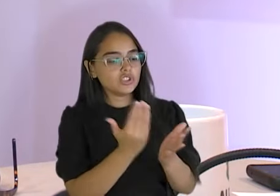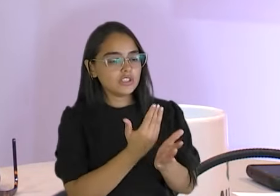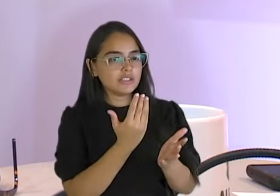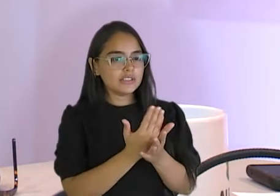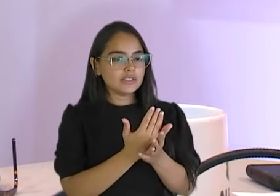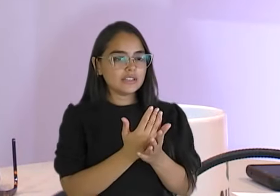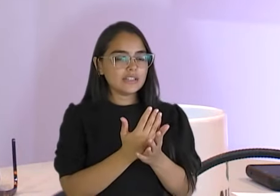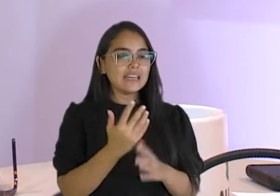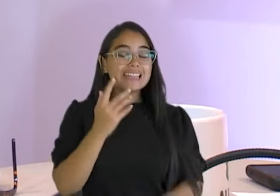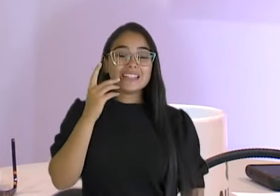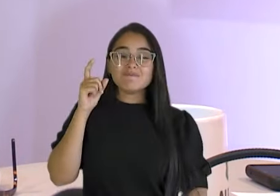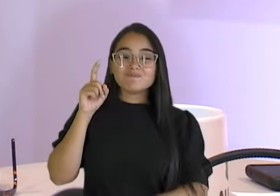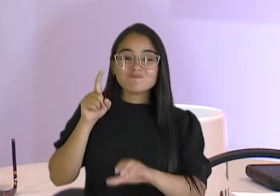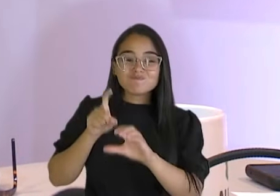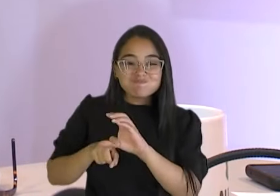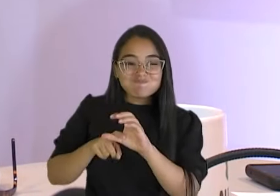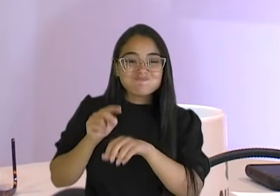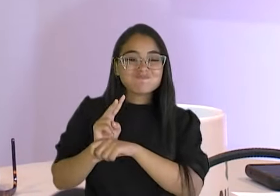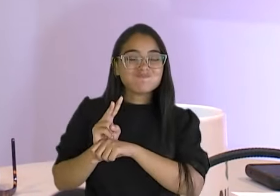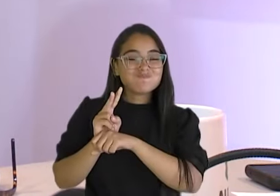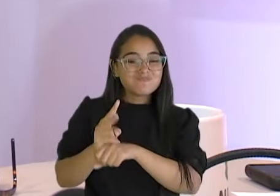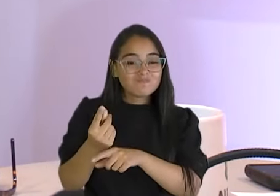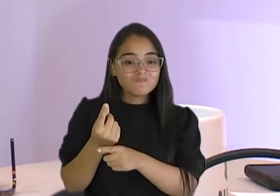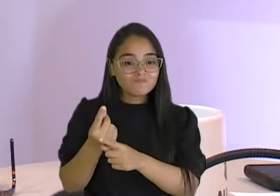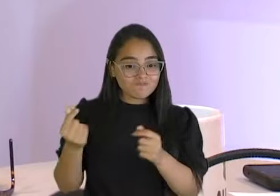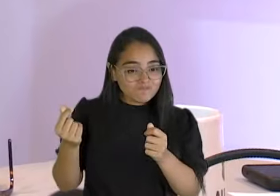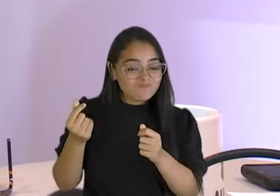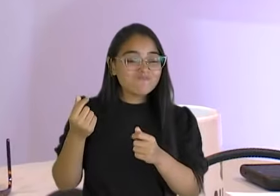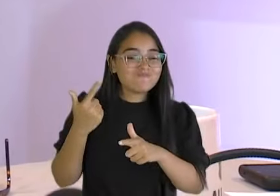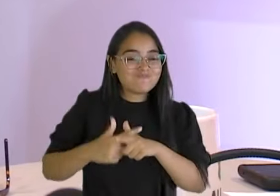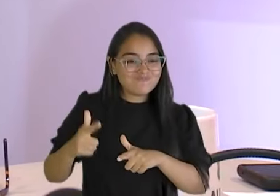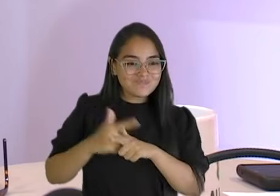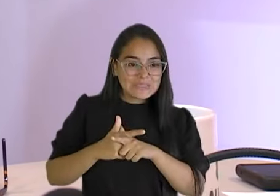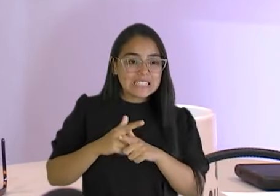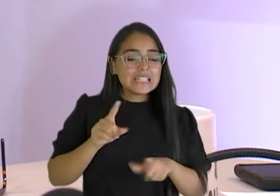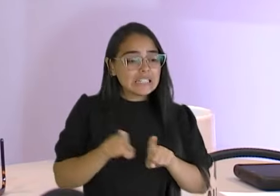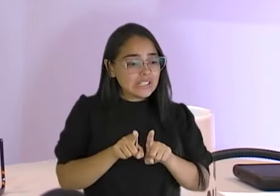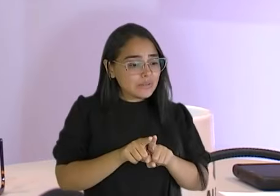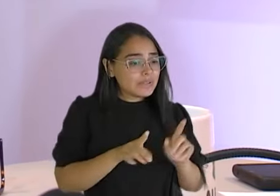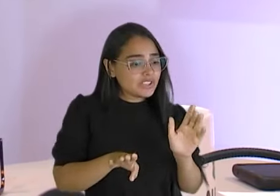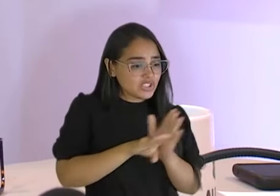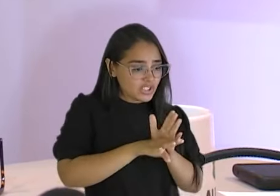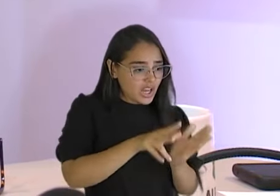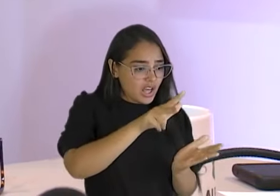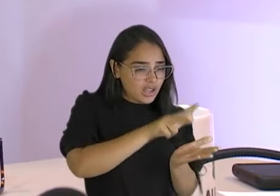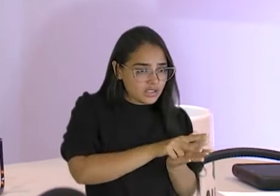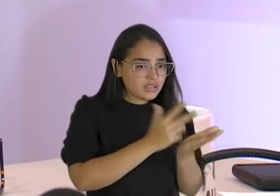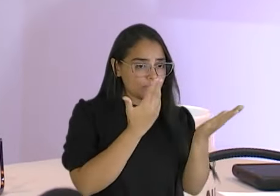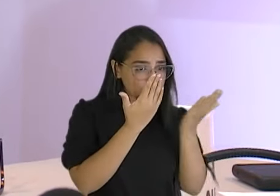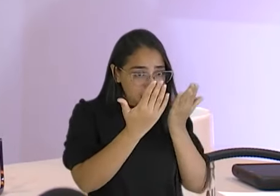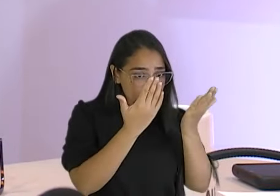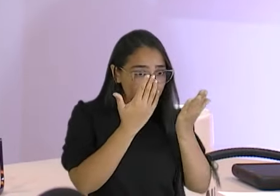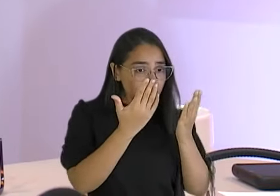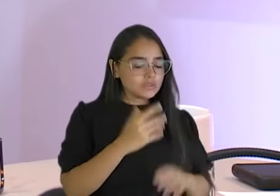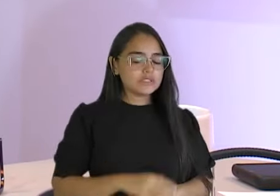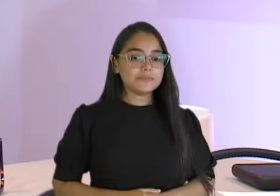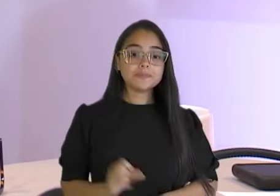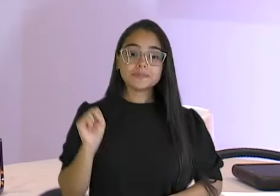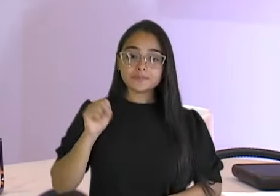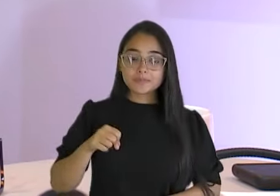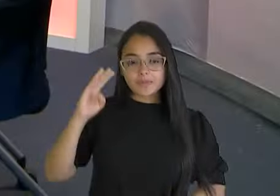devem fortunas, né, que começam ali. E isso tem chegado nas clínicas com mais força também? Sim. É,